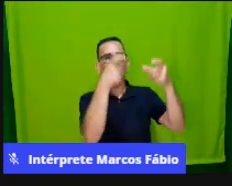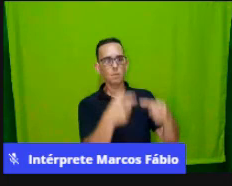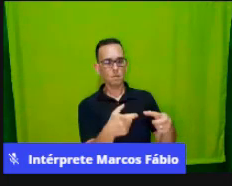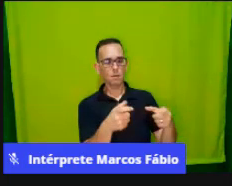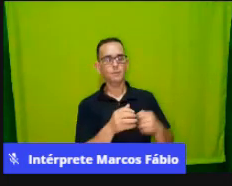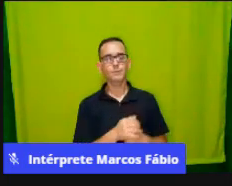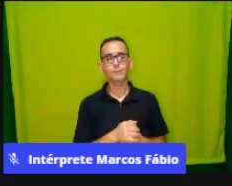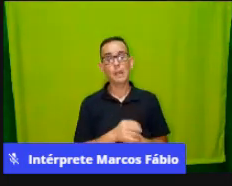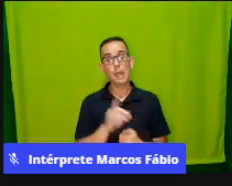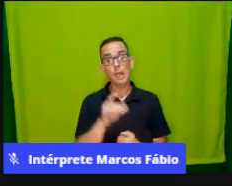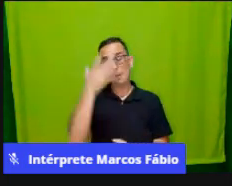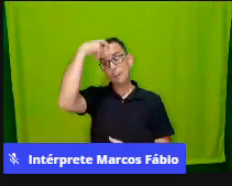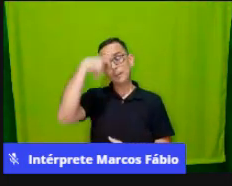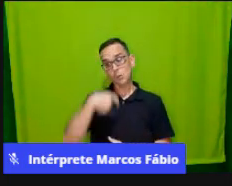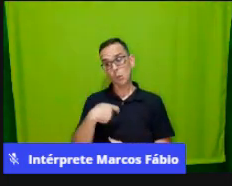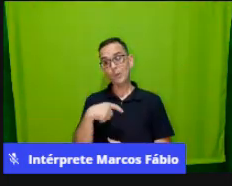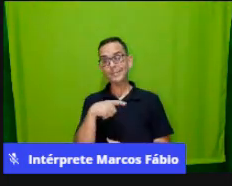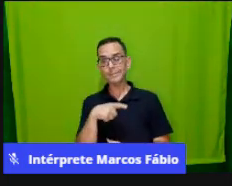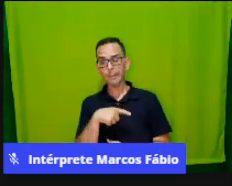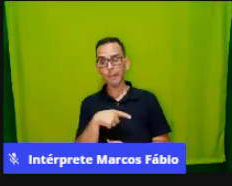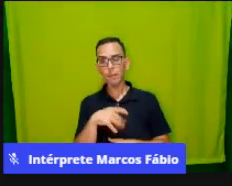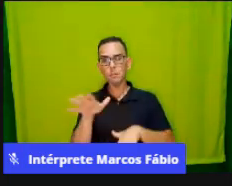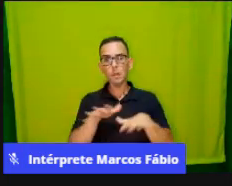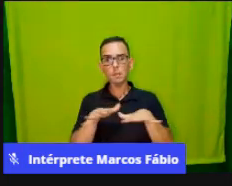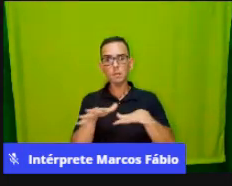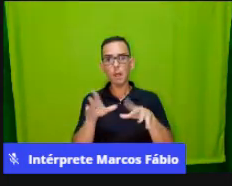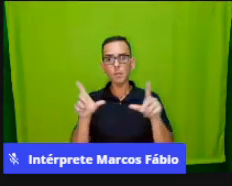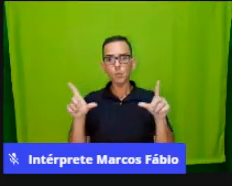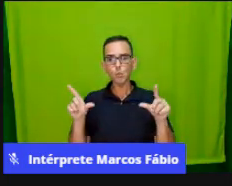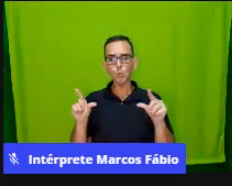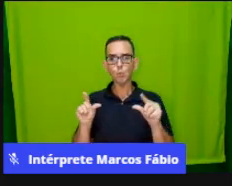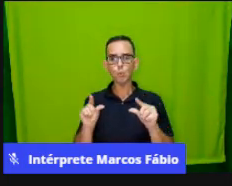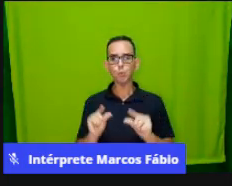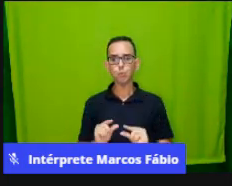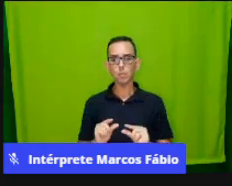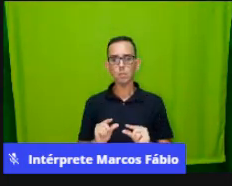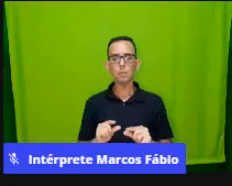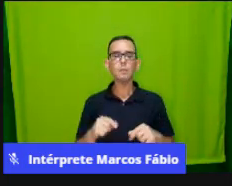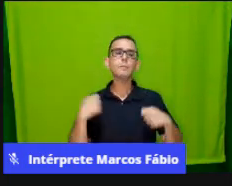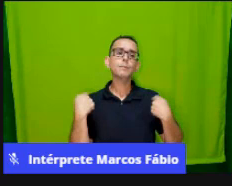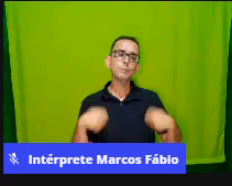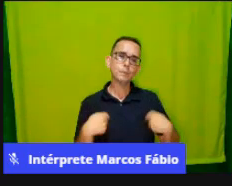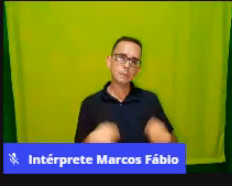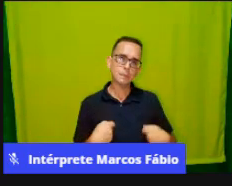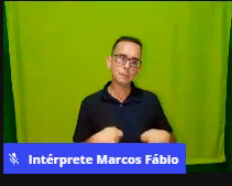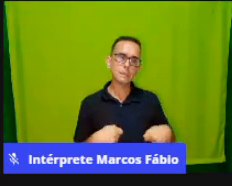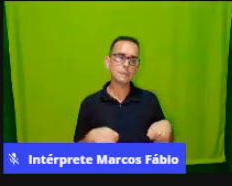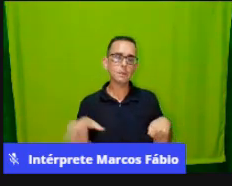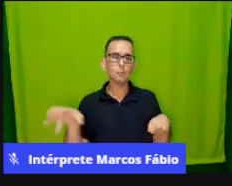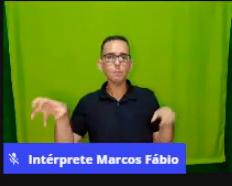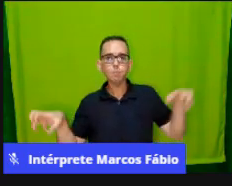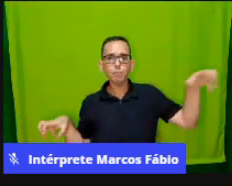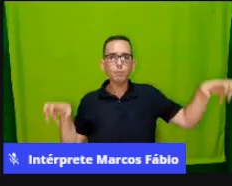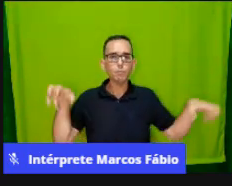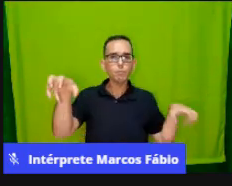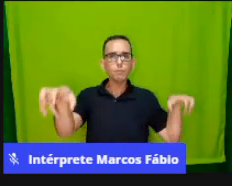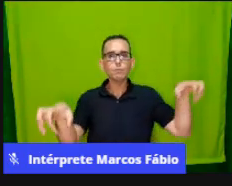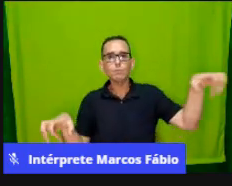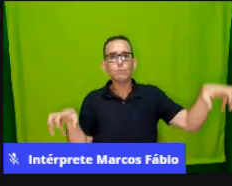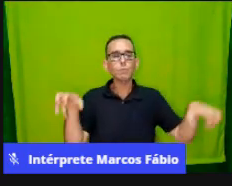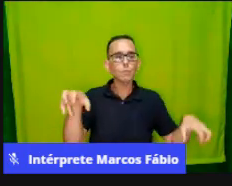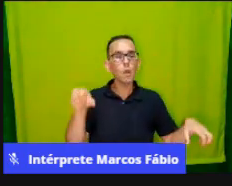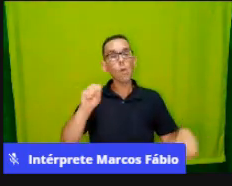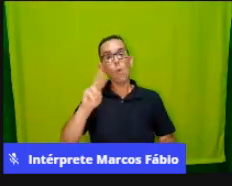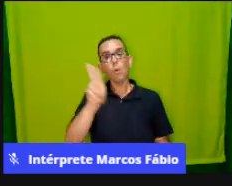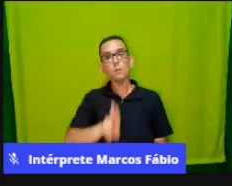é uma pessoa que tem uma mobilidade reduzida, ali ele vai precisar do corrimão. se é uma pessoa que